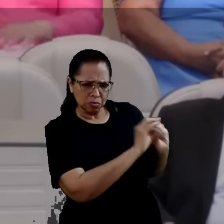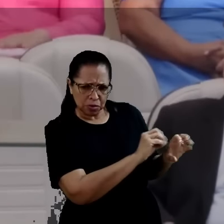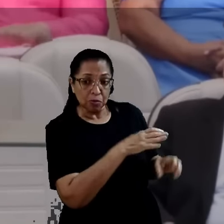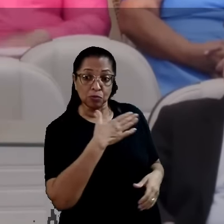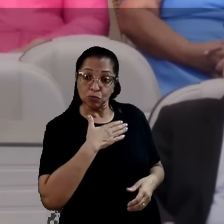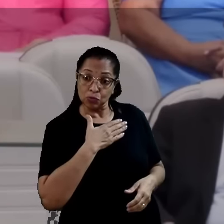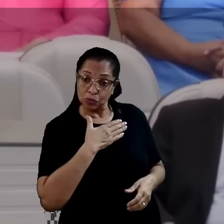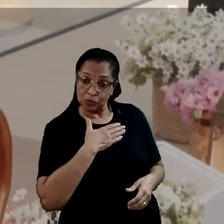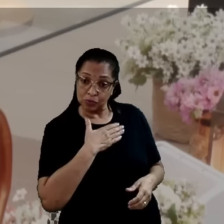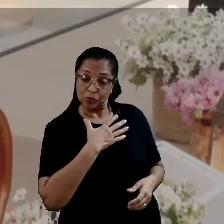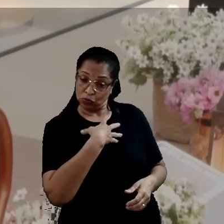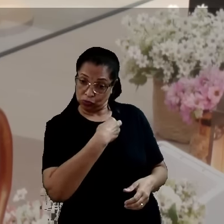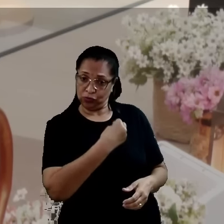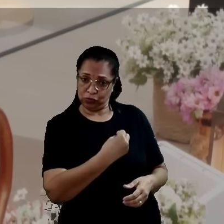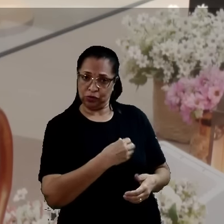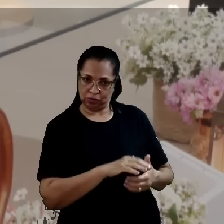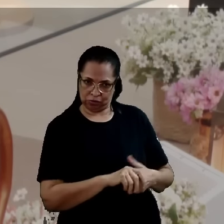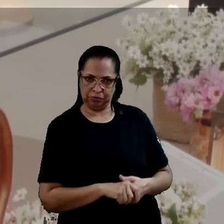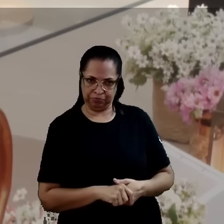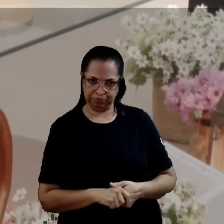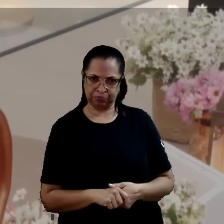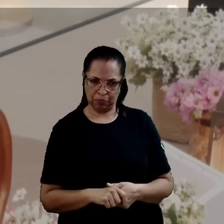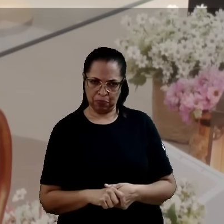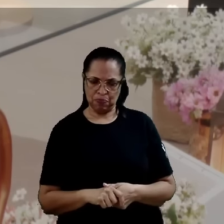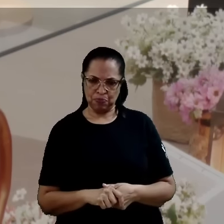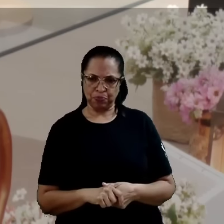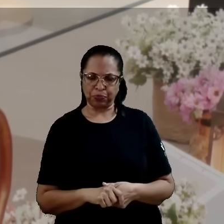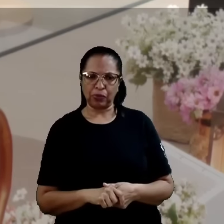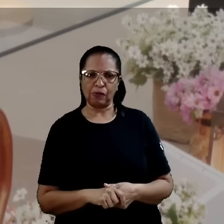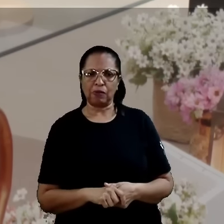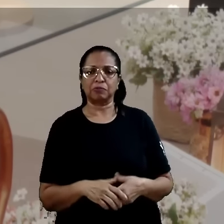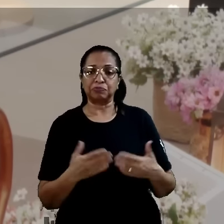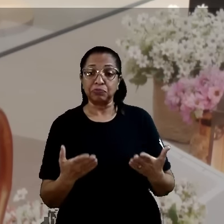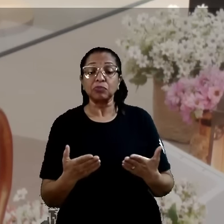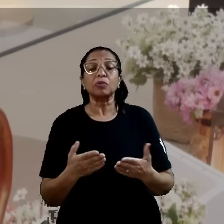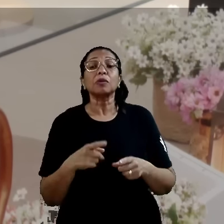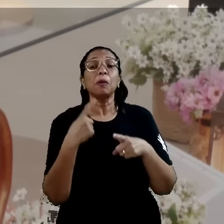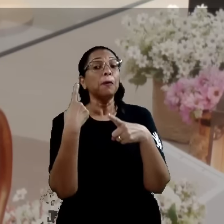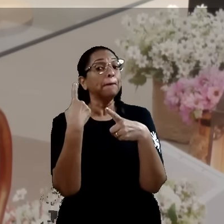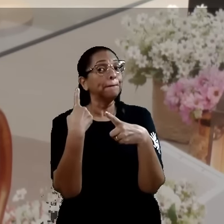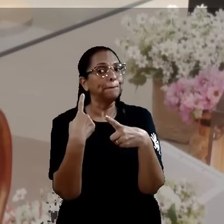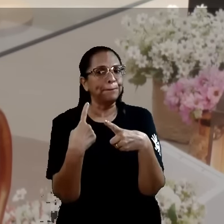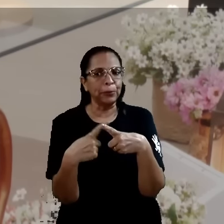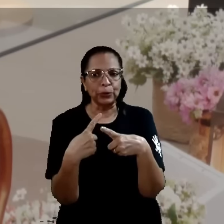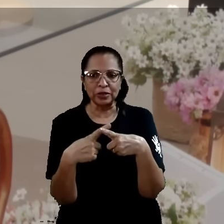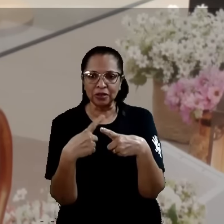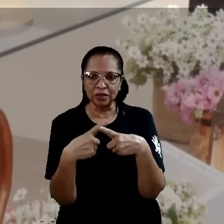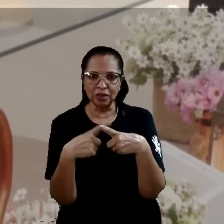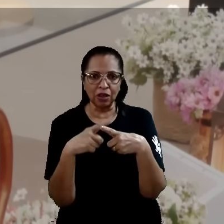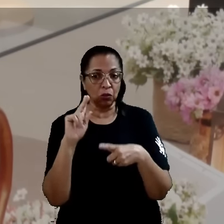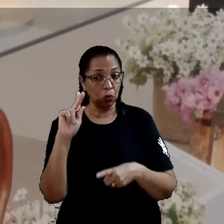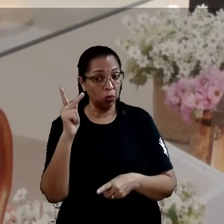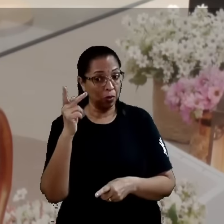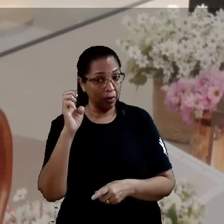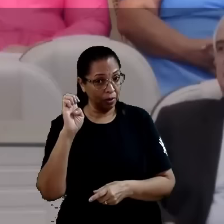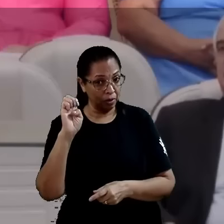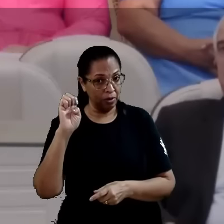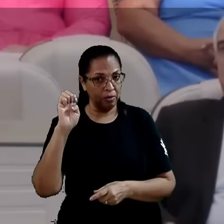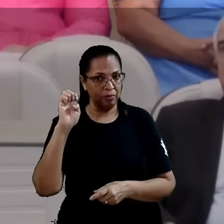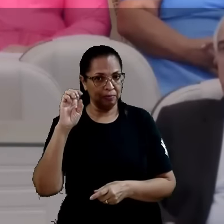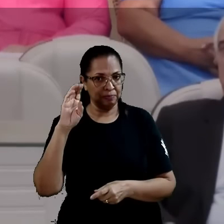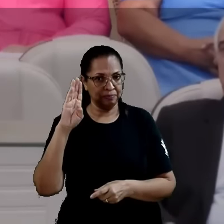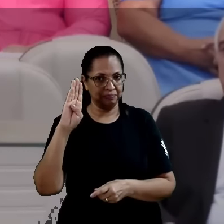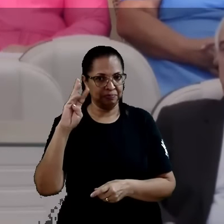hebraico que é a língua que deu origem ao antigo testamento mas o senhor como mestre em grego vai poder ensinar